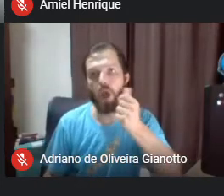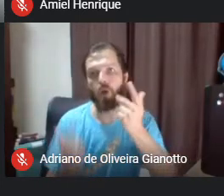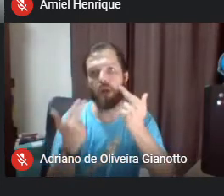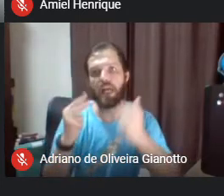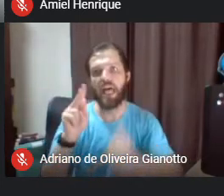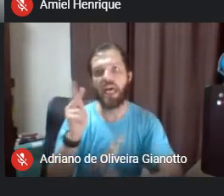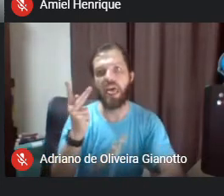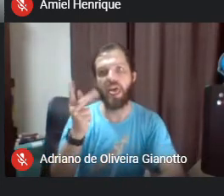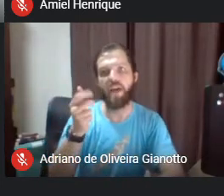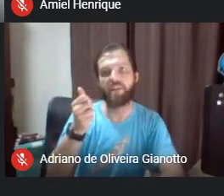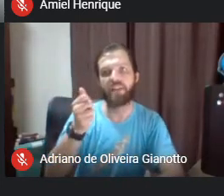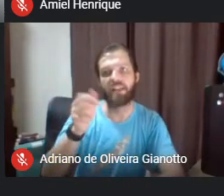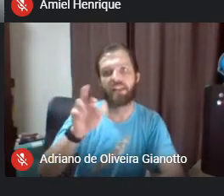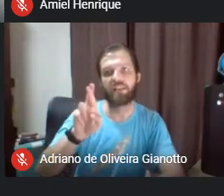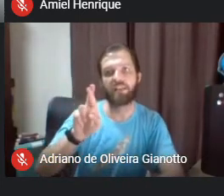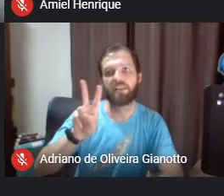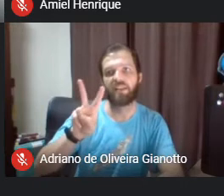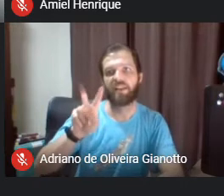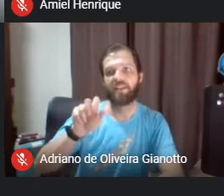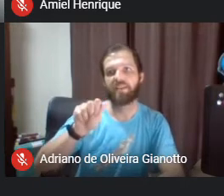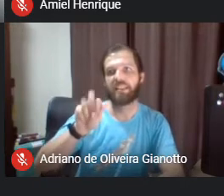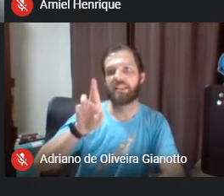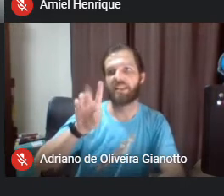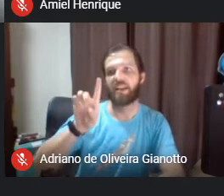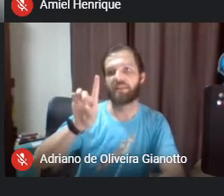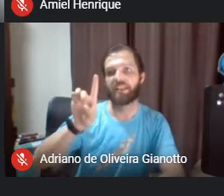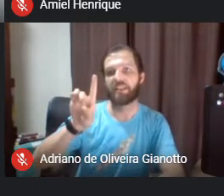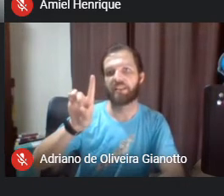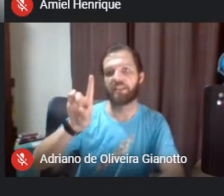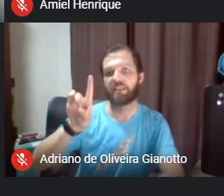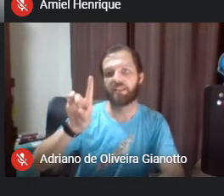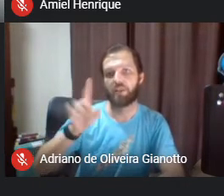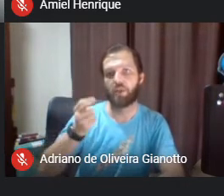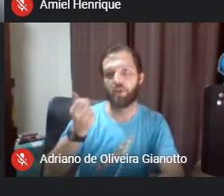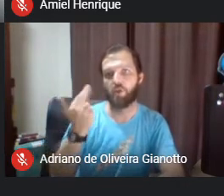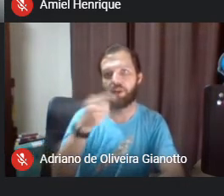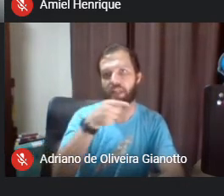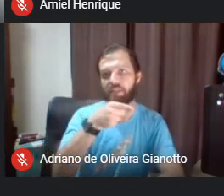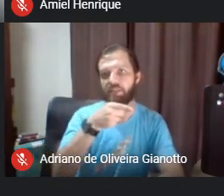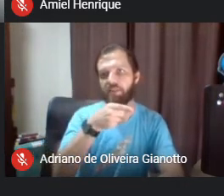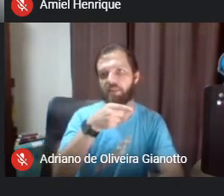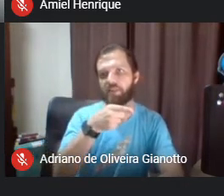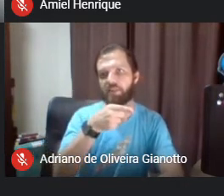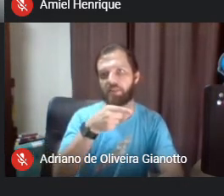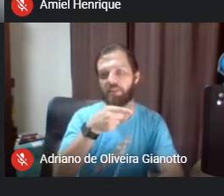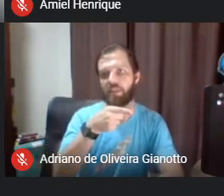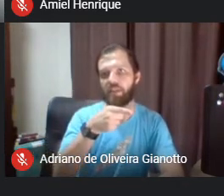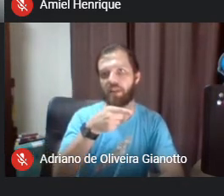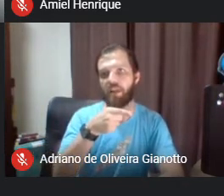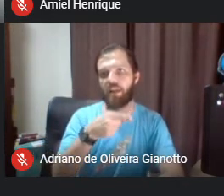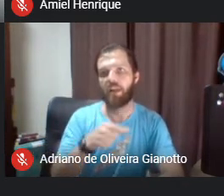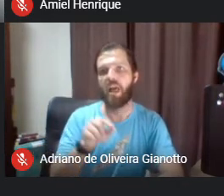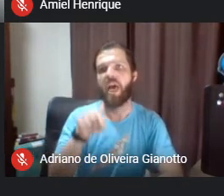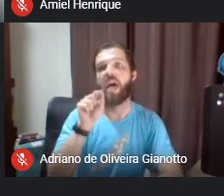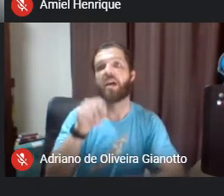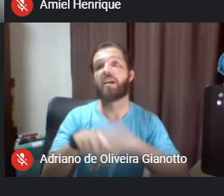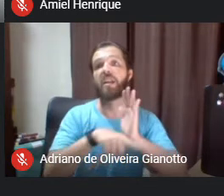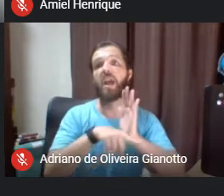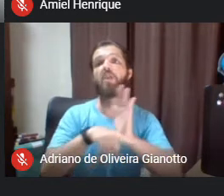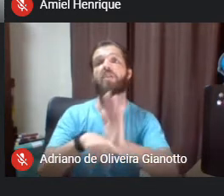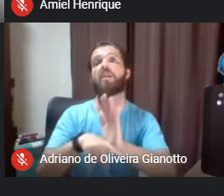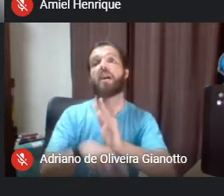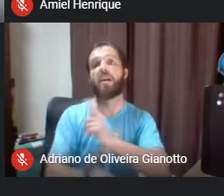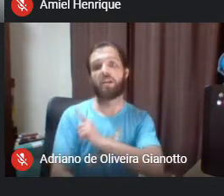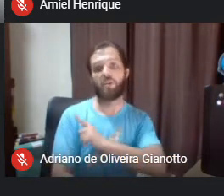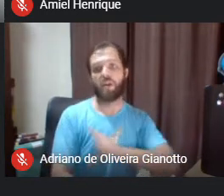vão para essa universidade. Ela é muito famosa. Ela é como se fosse a Universidade de Harvard. Ela é considerada a Universidade